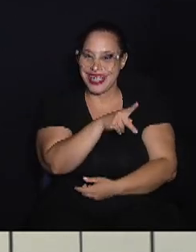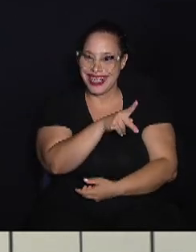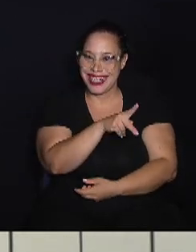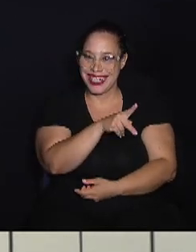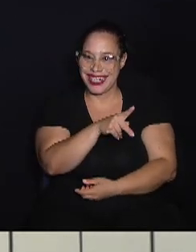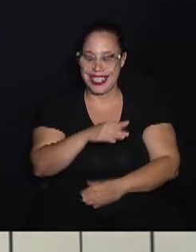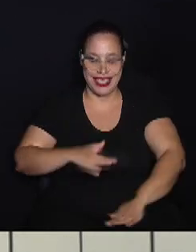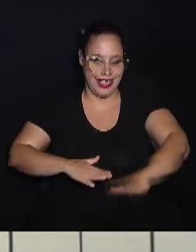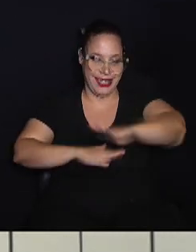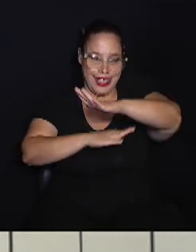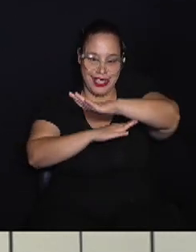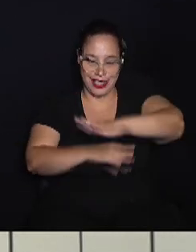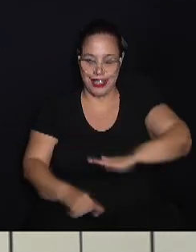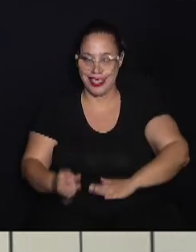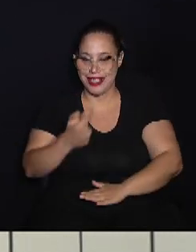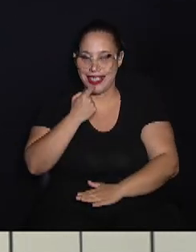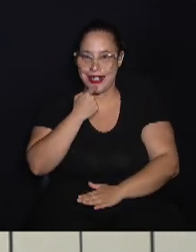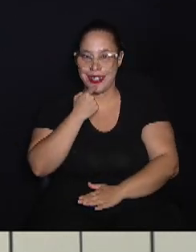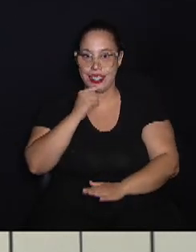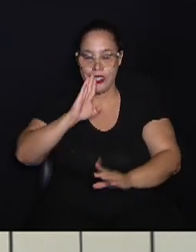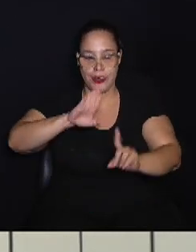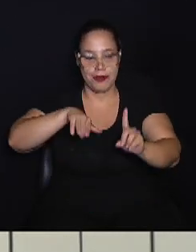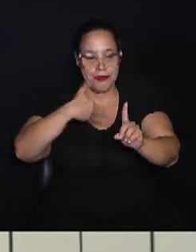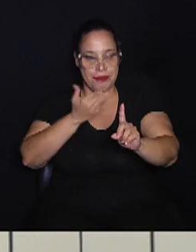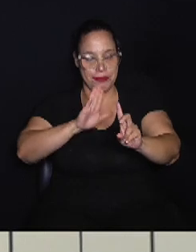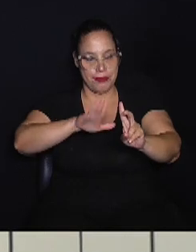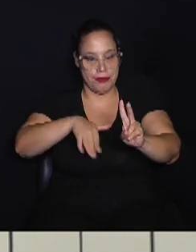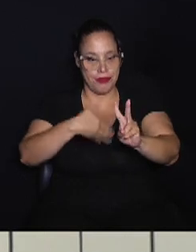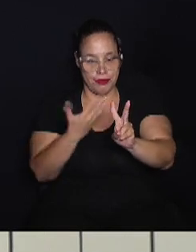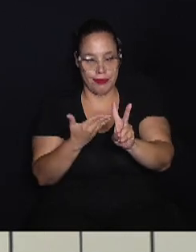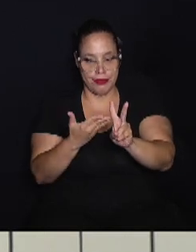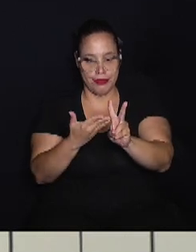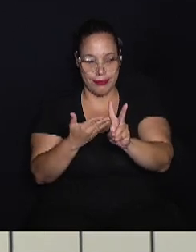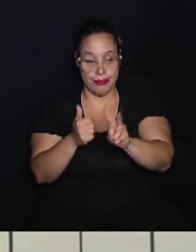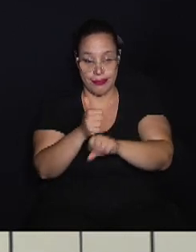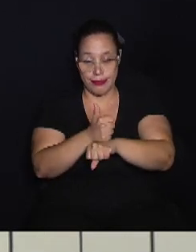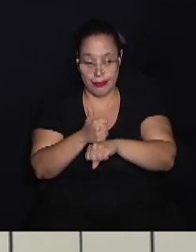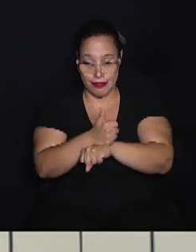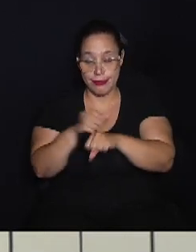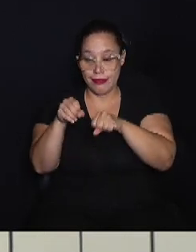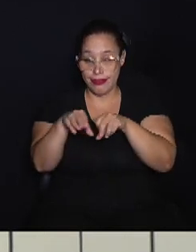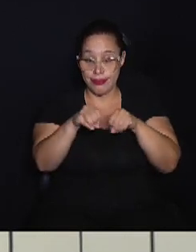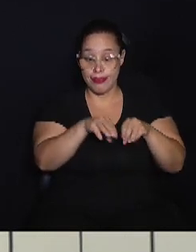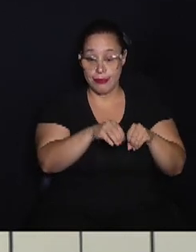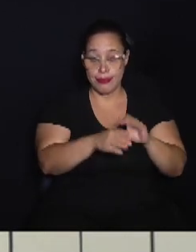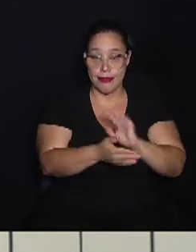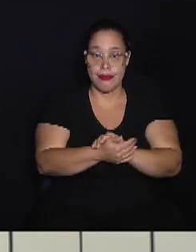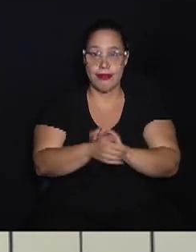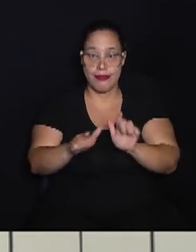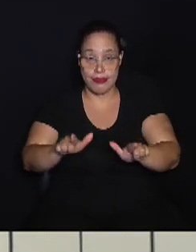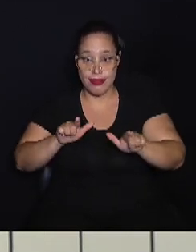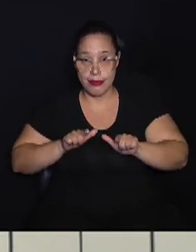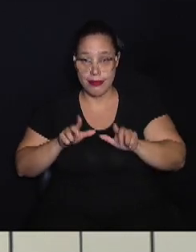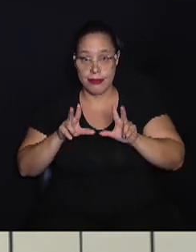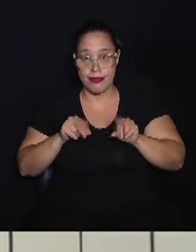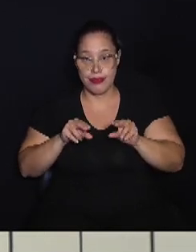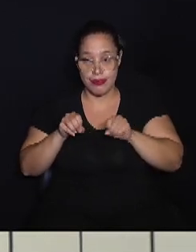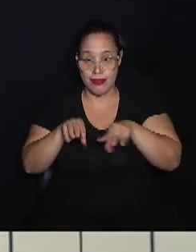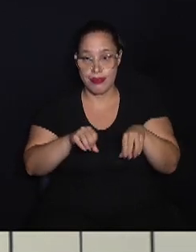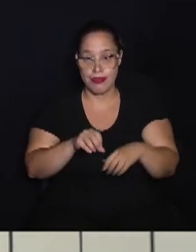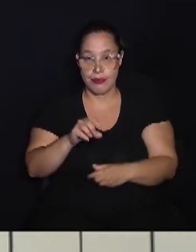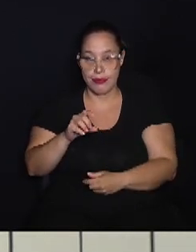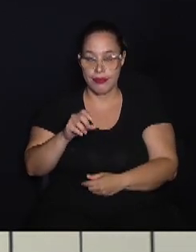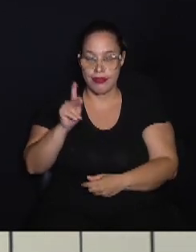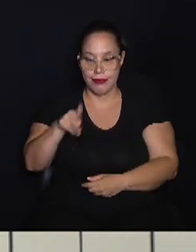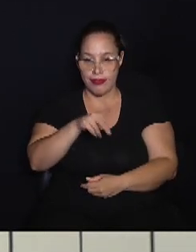Câmara Municipal de Campinas homenageou dois profissionais da área de educação com o diploma de mérito educacional